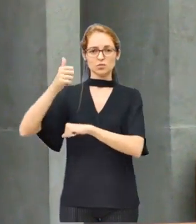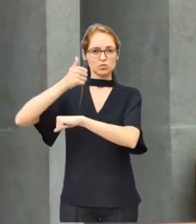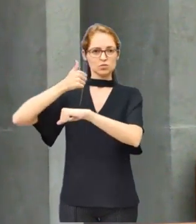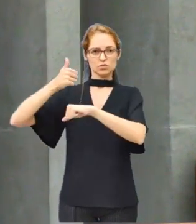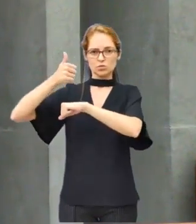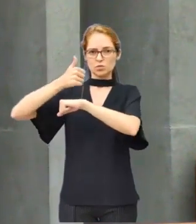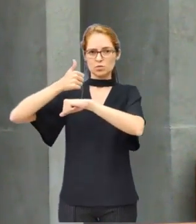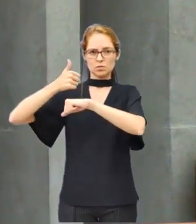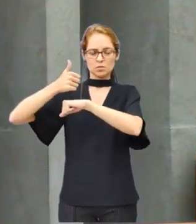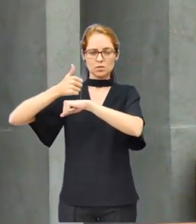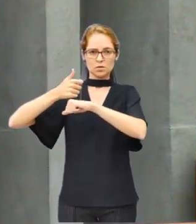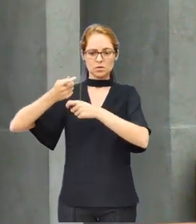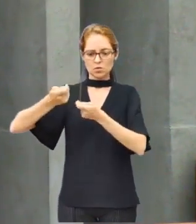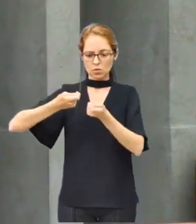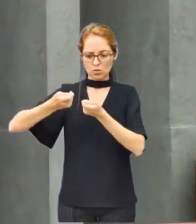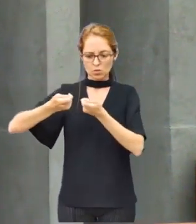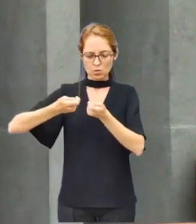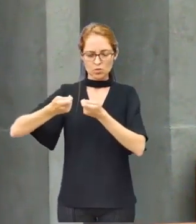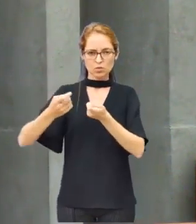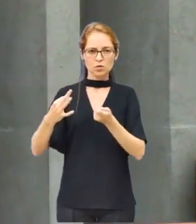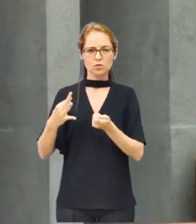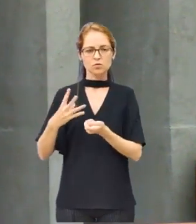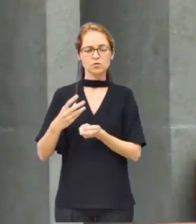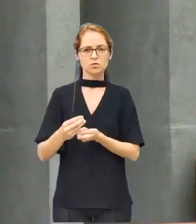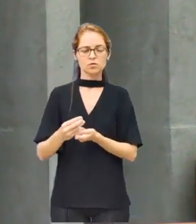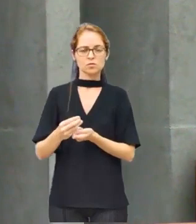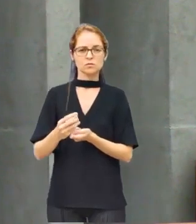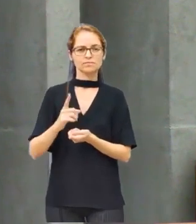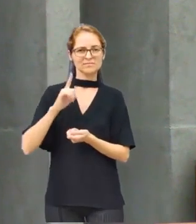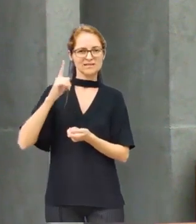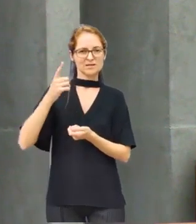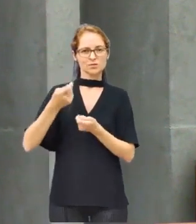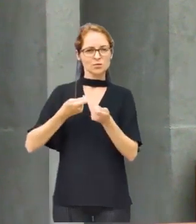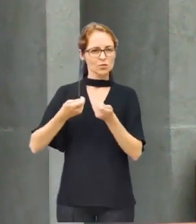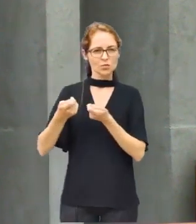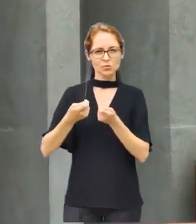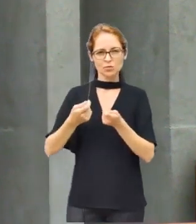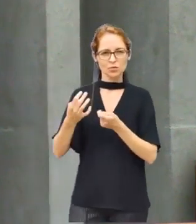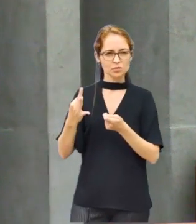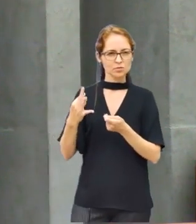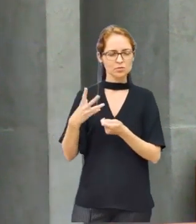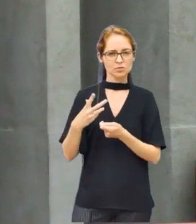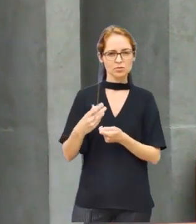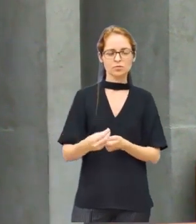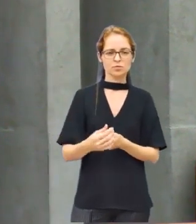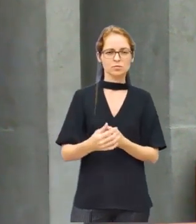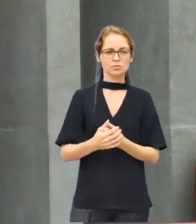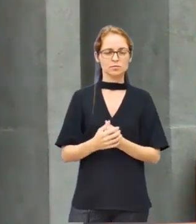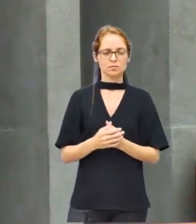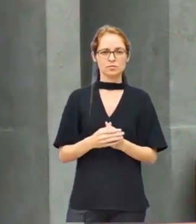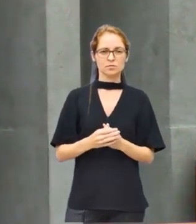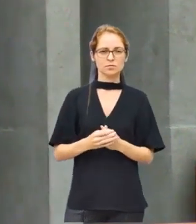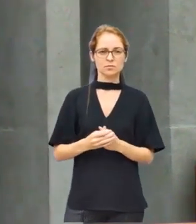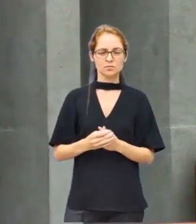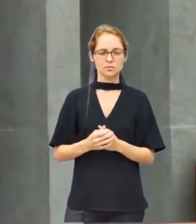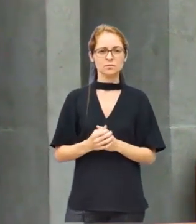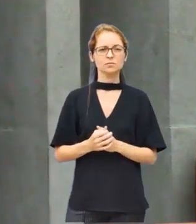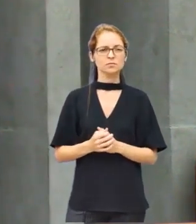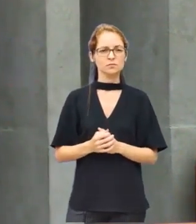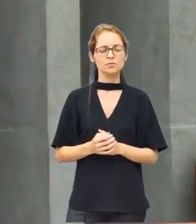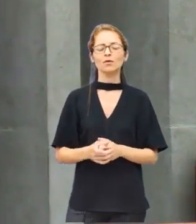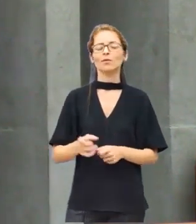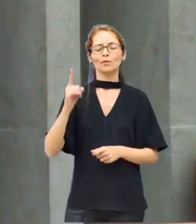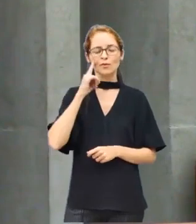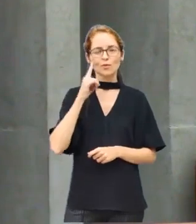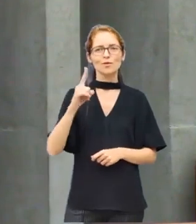de todas as coisas. Deus é soberano, está no controle de todas as coisas. Nós temos dito isso aqui domingo após